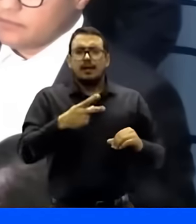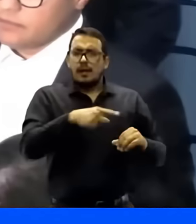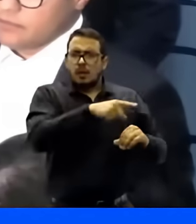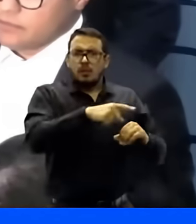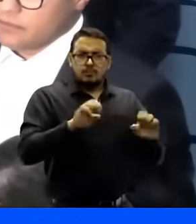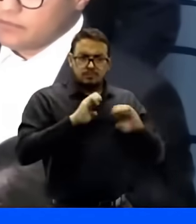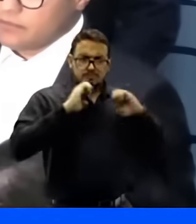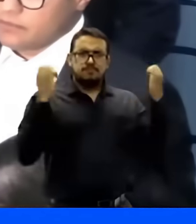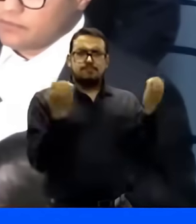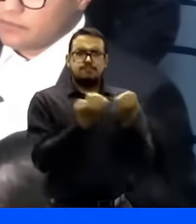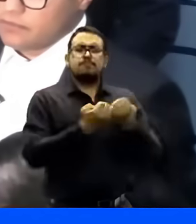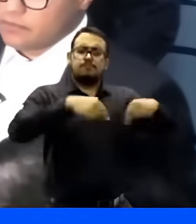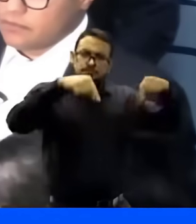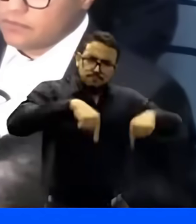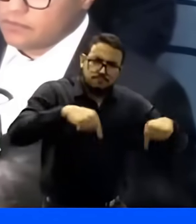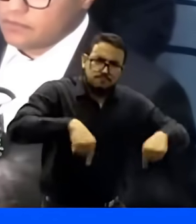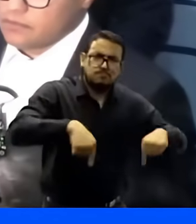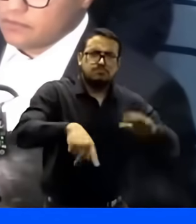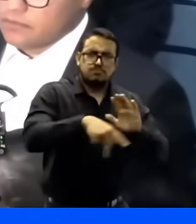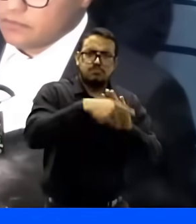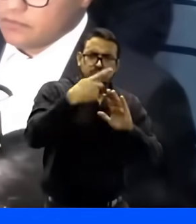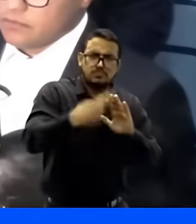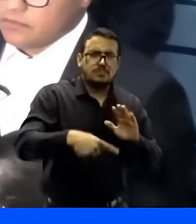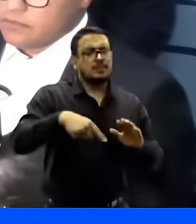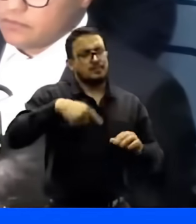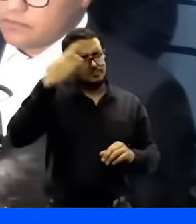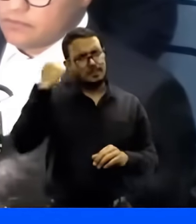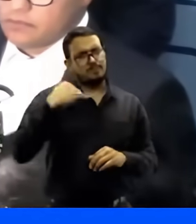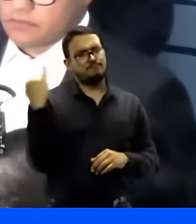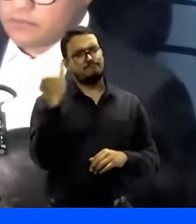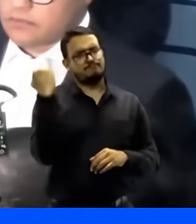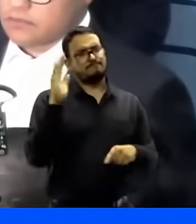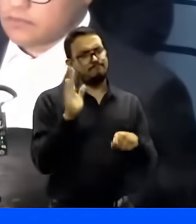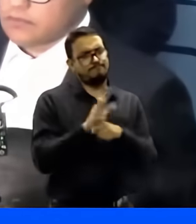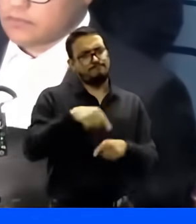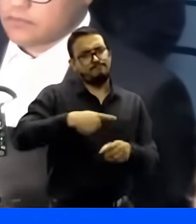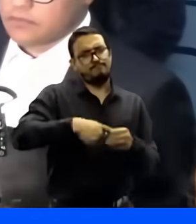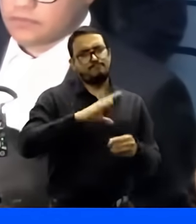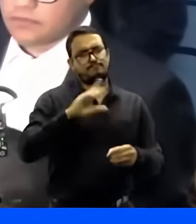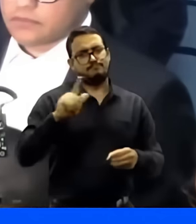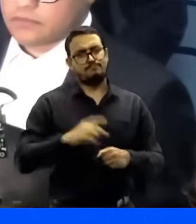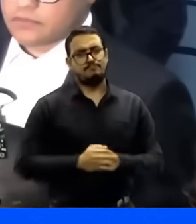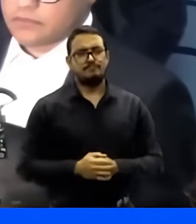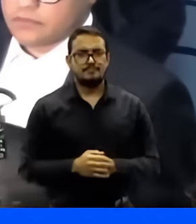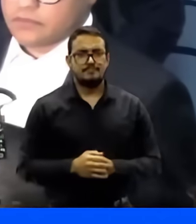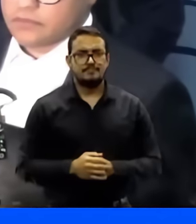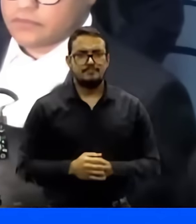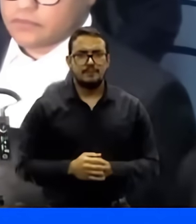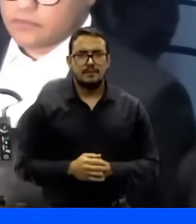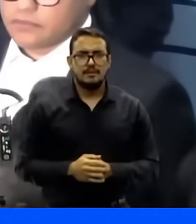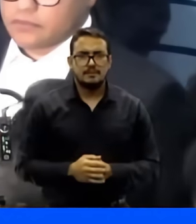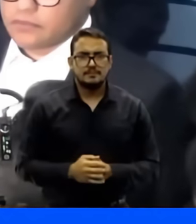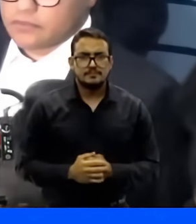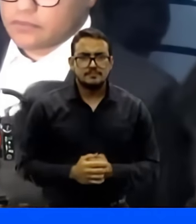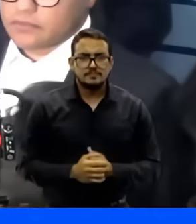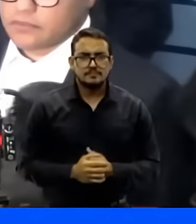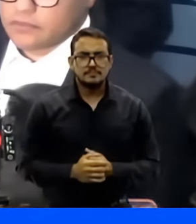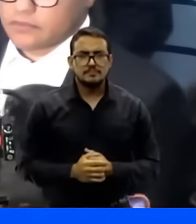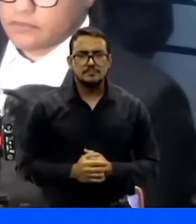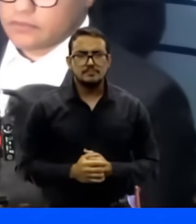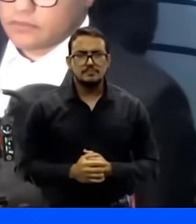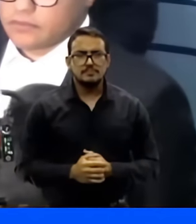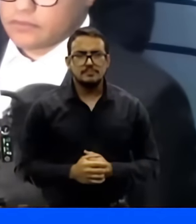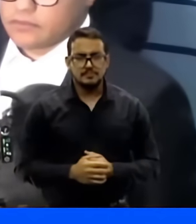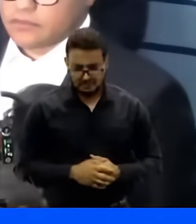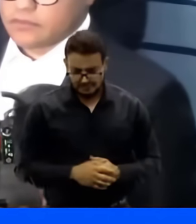da estratégia do planejamento para Campo Grande e para o Brasil. Outra questão com relação à prática mesmo. Hoje